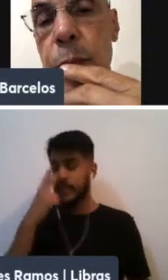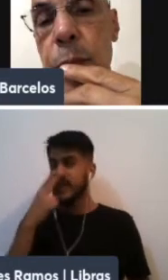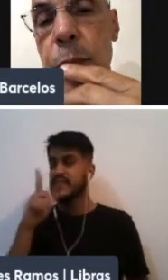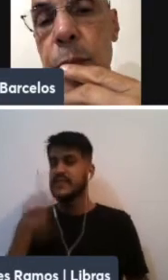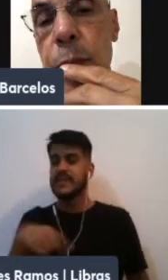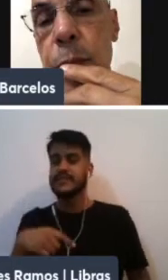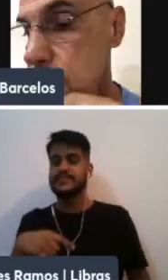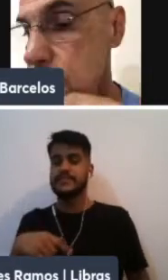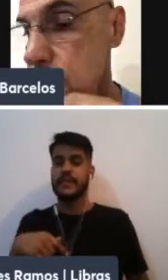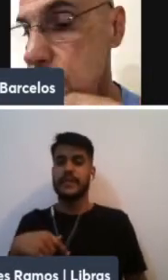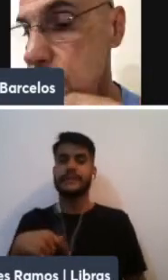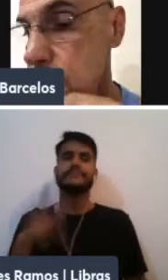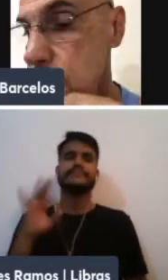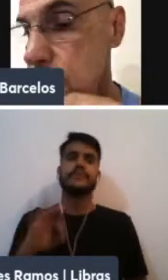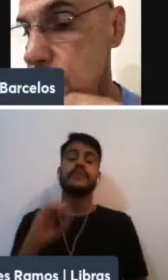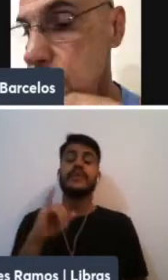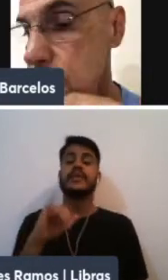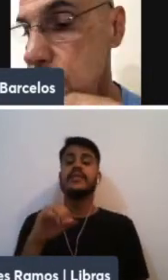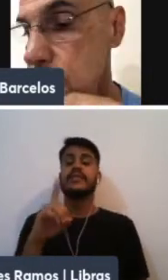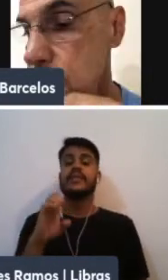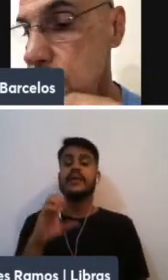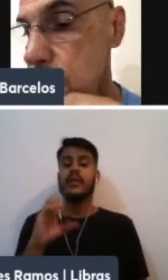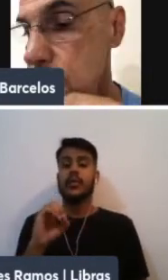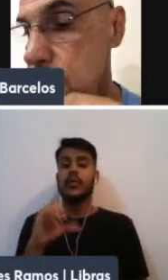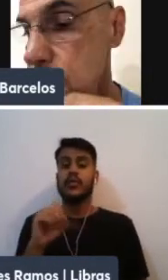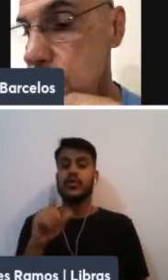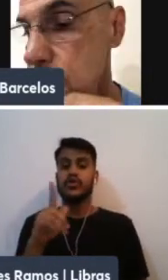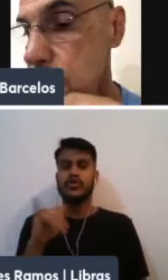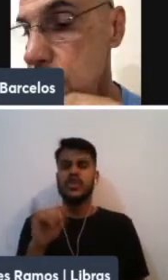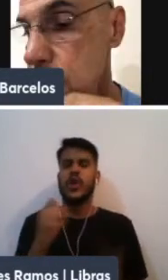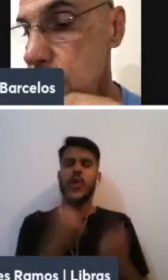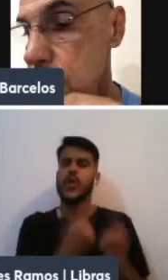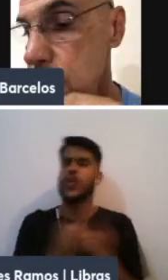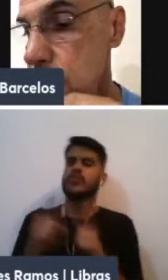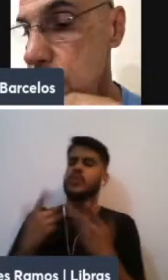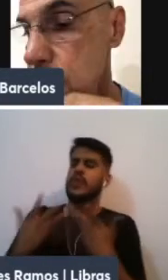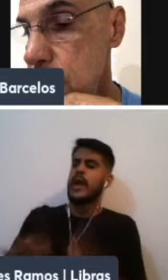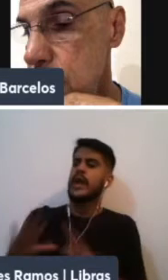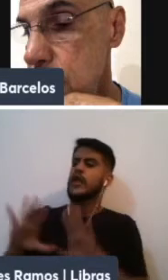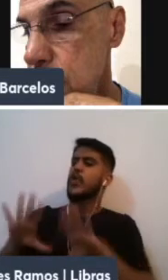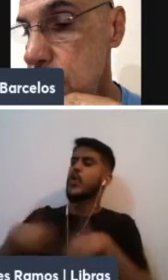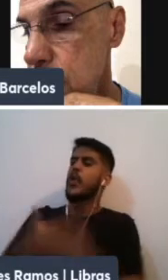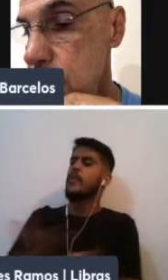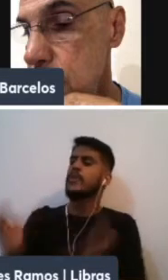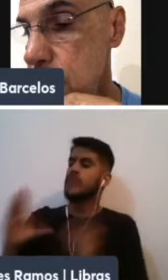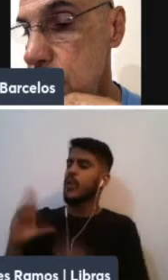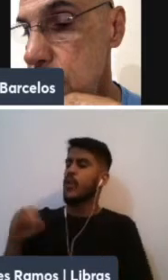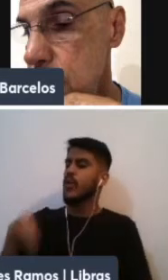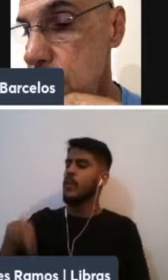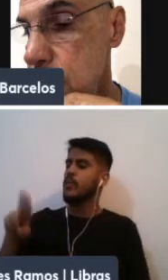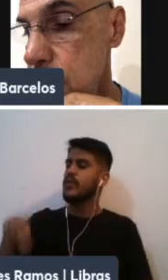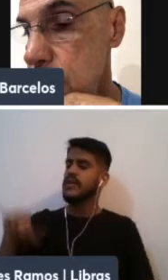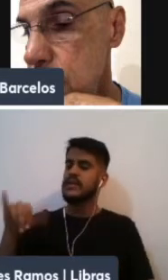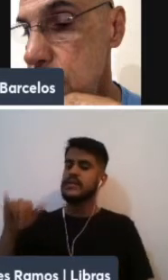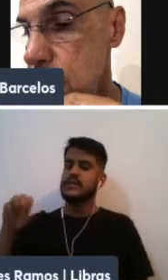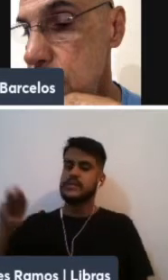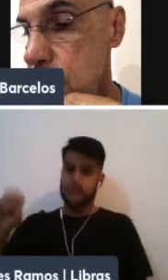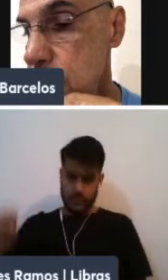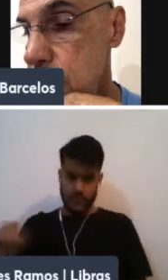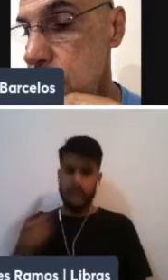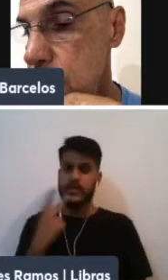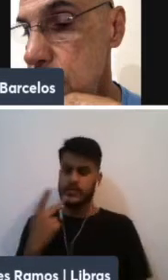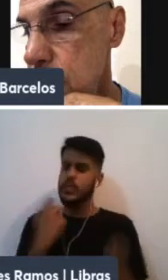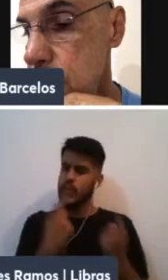tiveram a ideologia, né, anticomunista de não combater o vírus de forma que deveria ser combatido. Então o vírus ficou